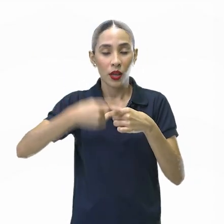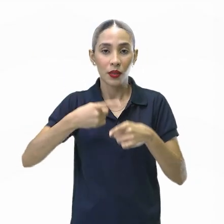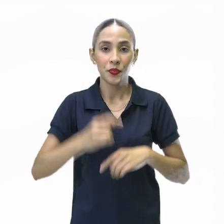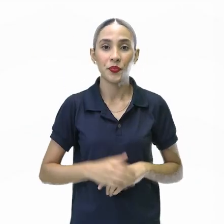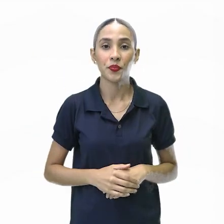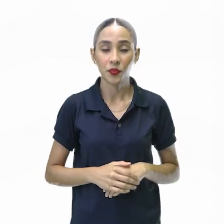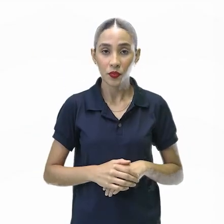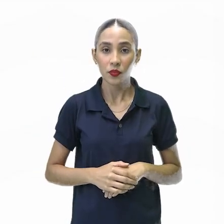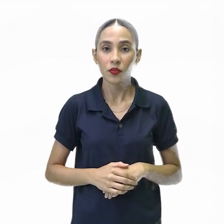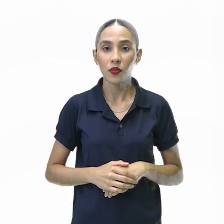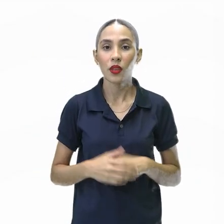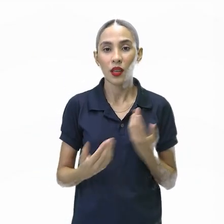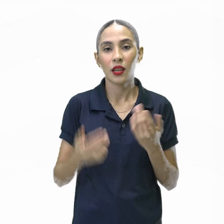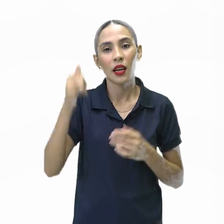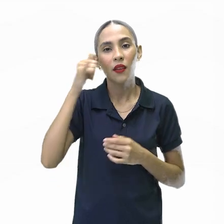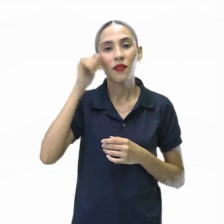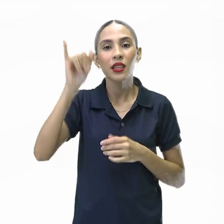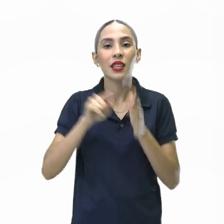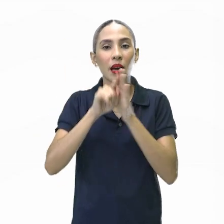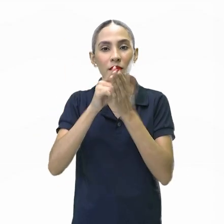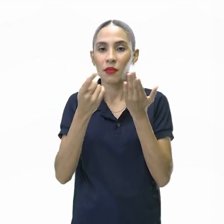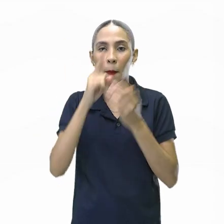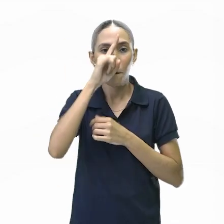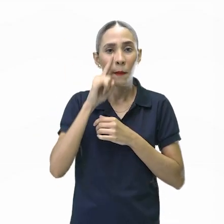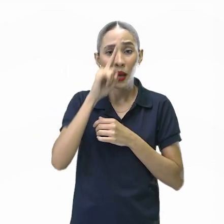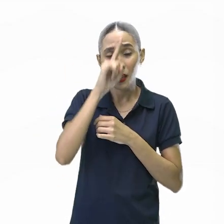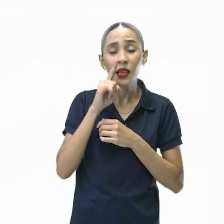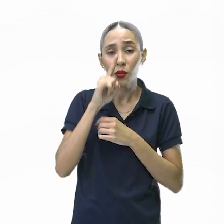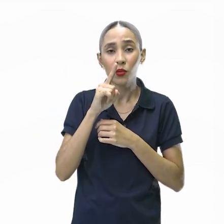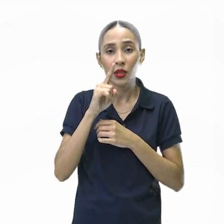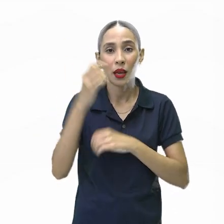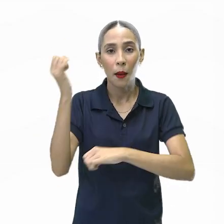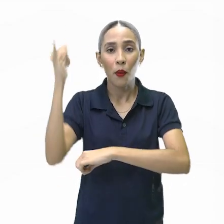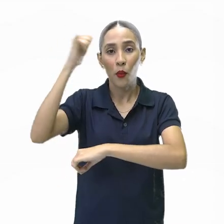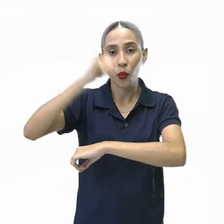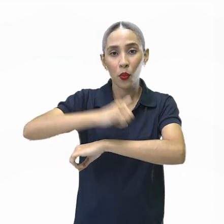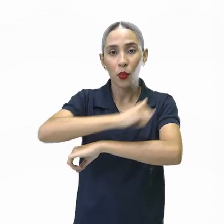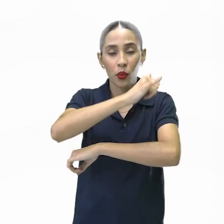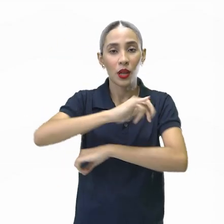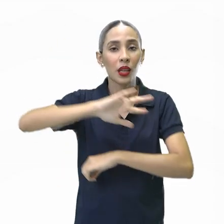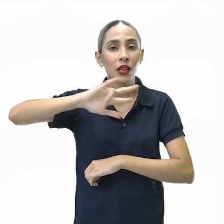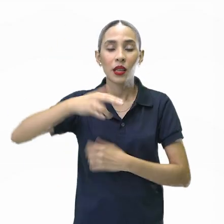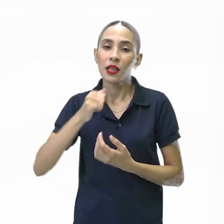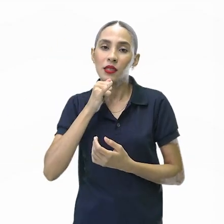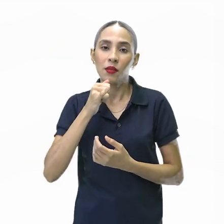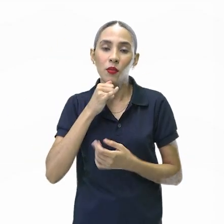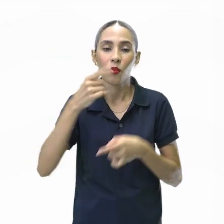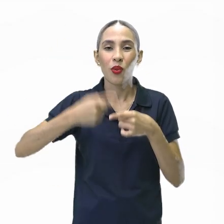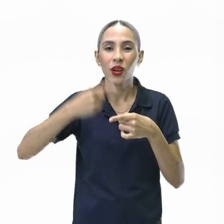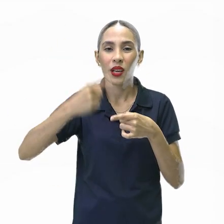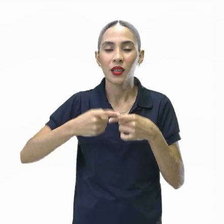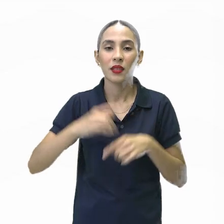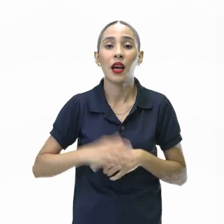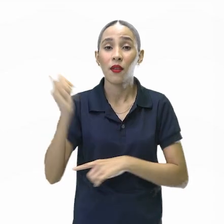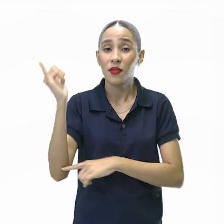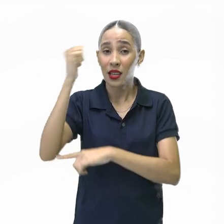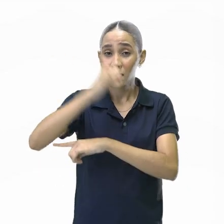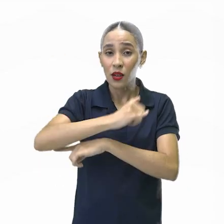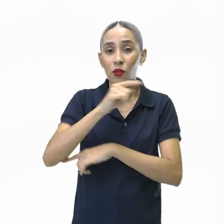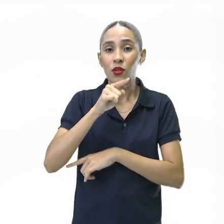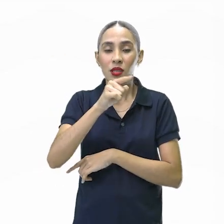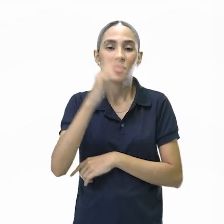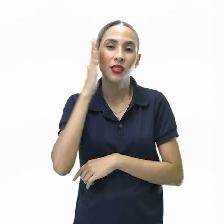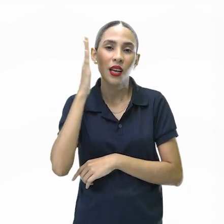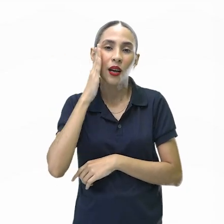há o risco de acidente, né, fatal é maior com o avião, né? Não o risco de acidente, porque a aviação, você sabe que é um